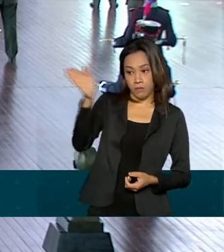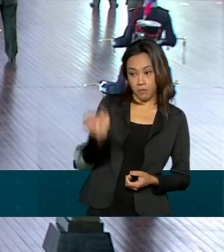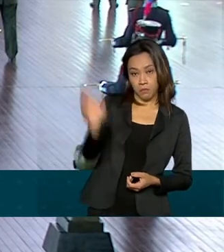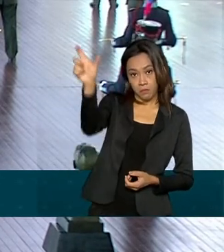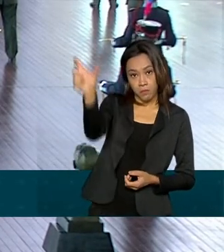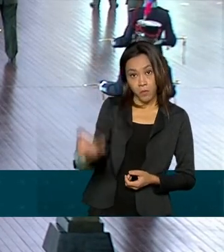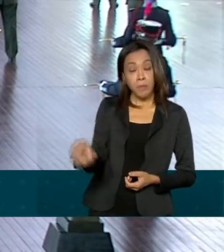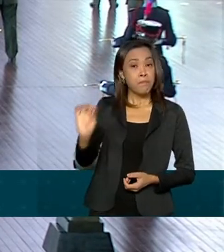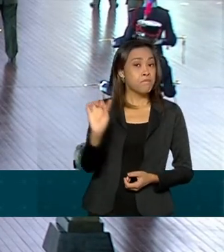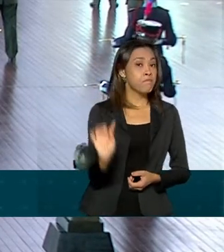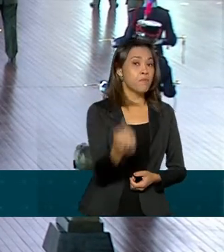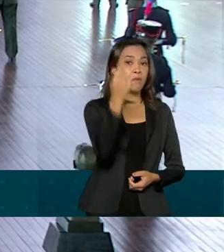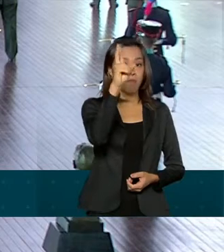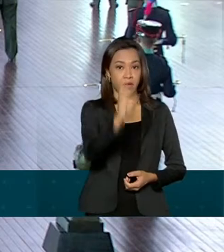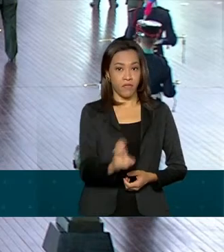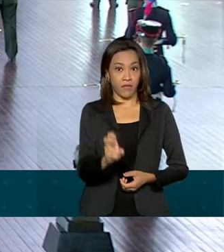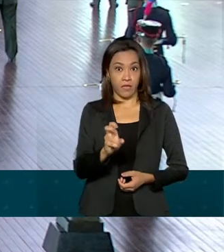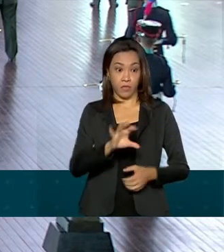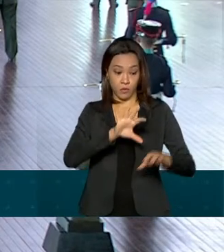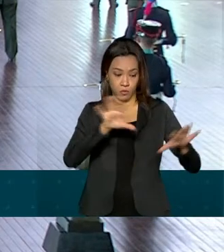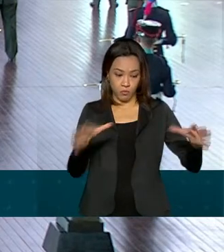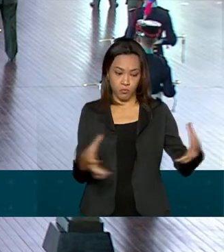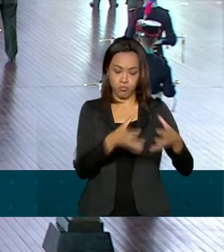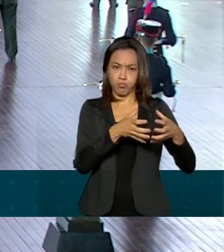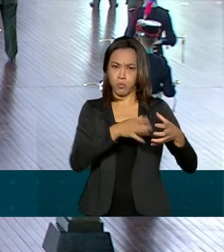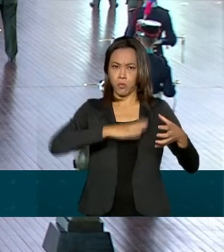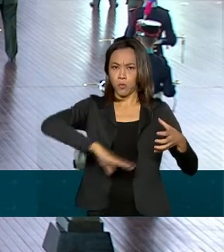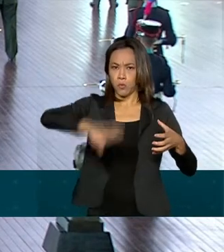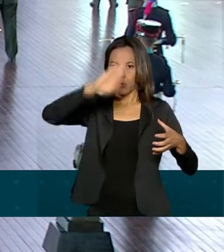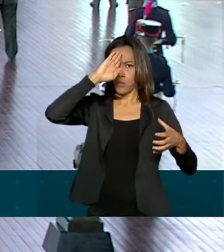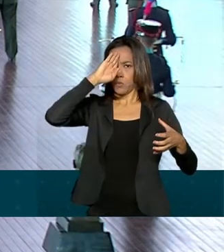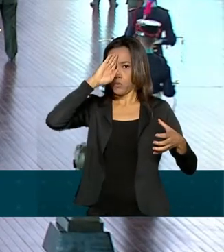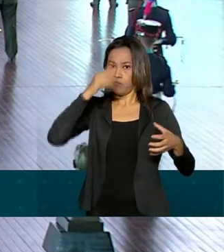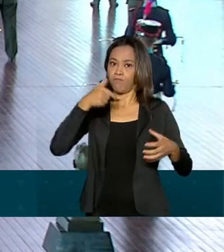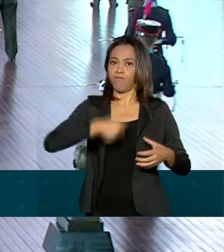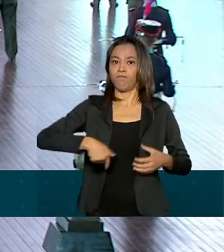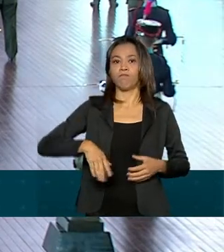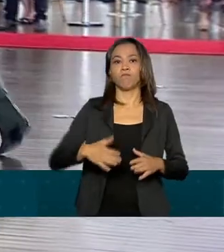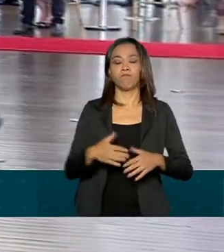o local destinado aos integrantes do alto-comando do exército